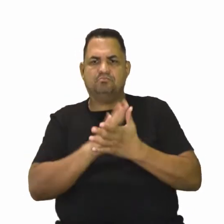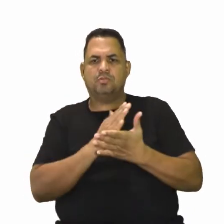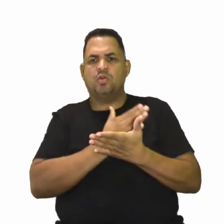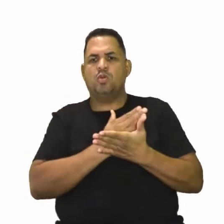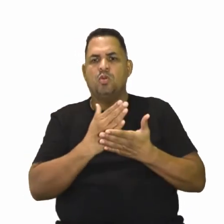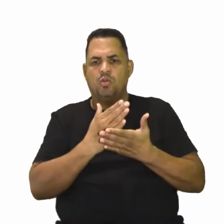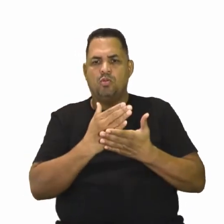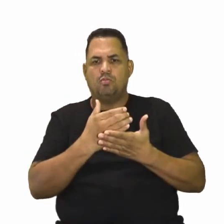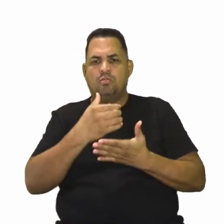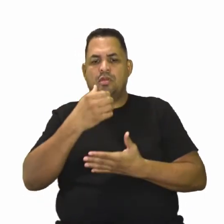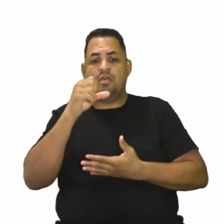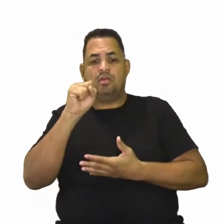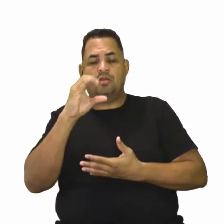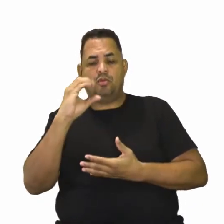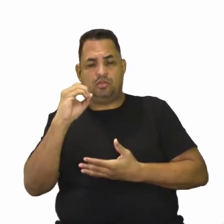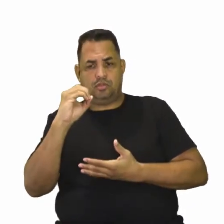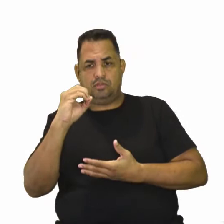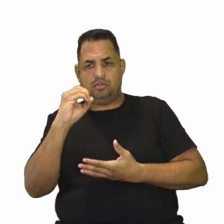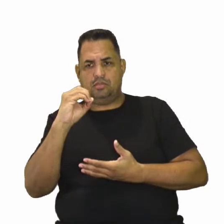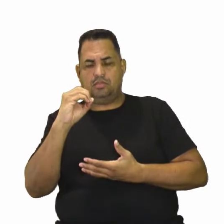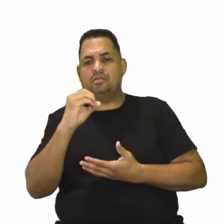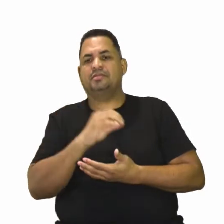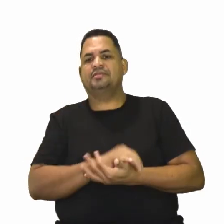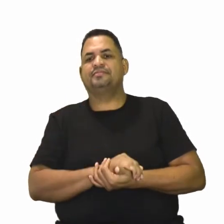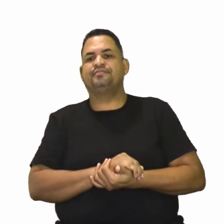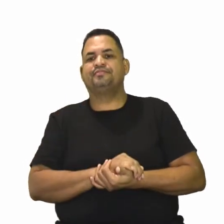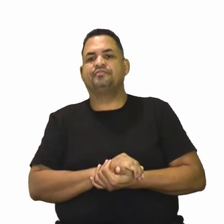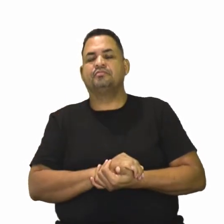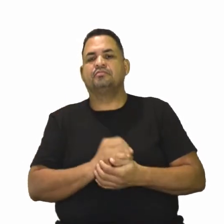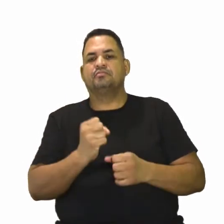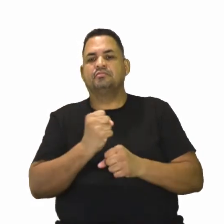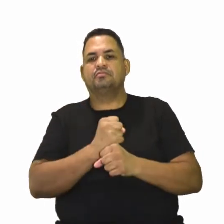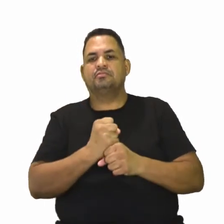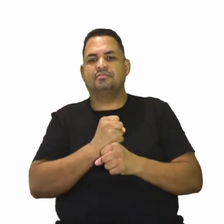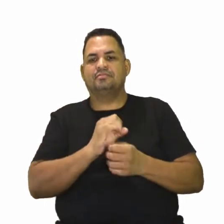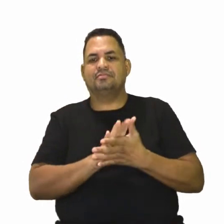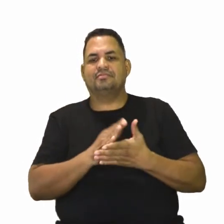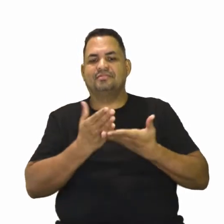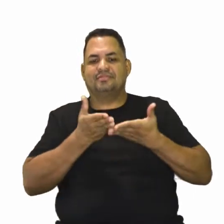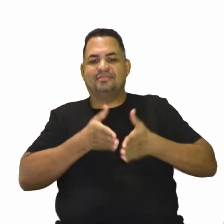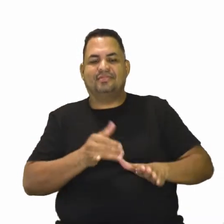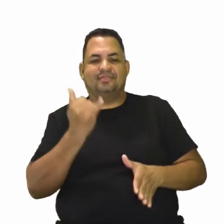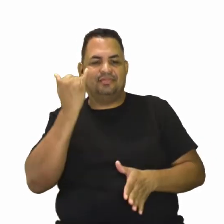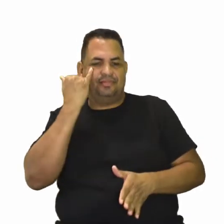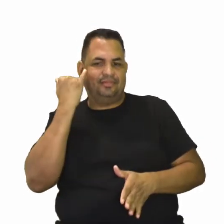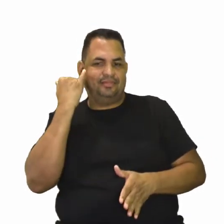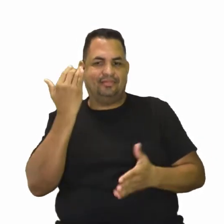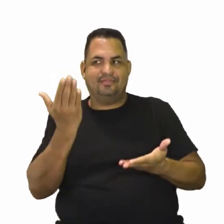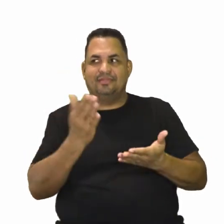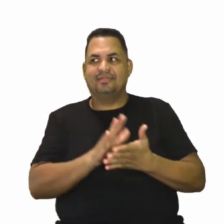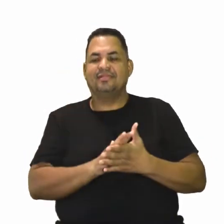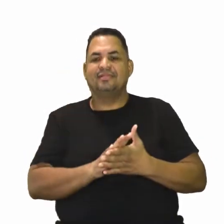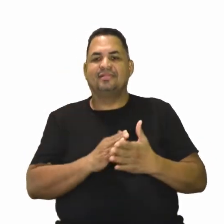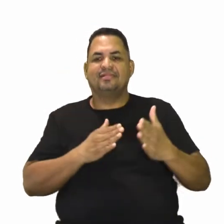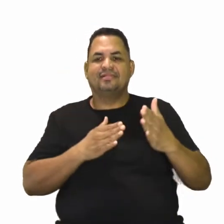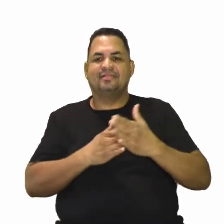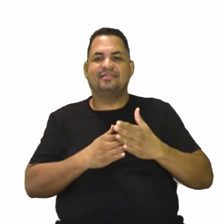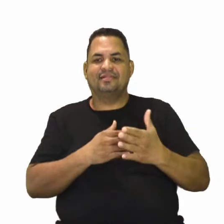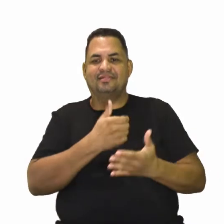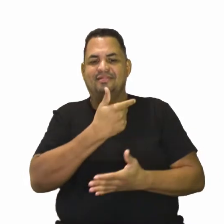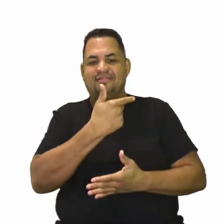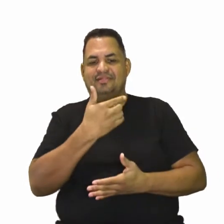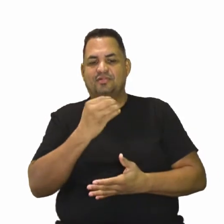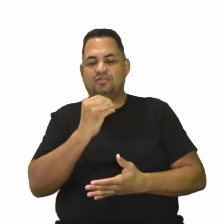em 1980, ano que o Sami nasceu, tá? E vai